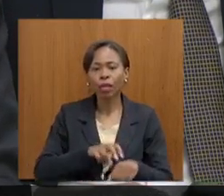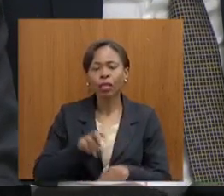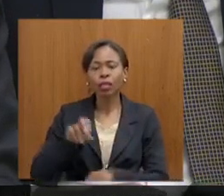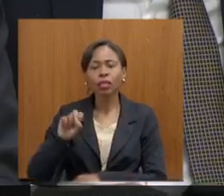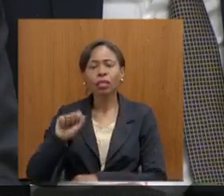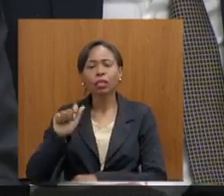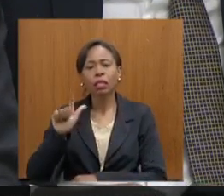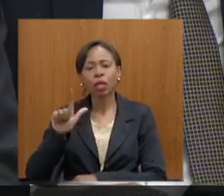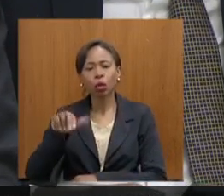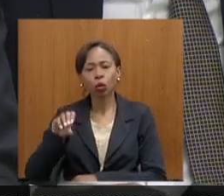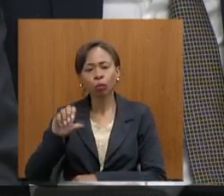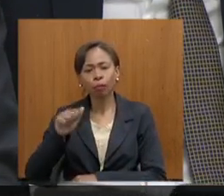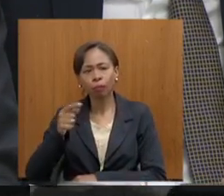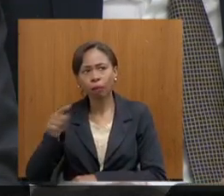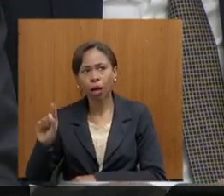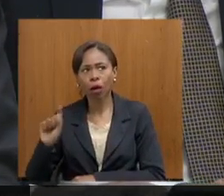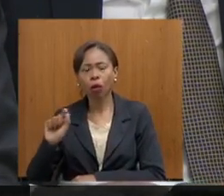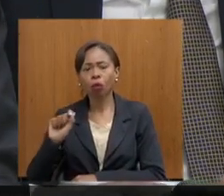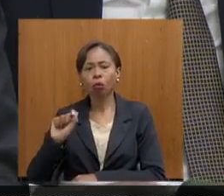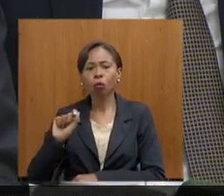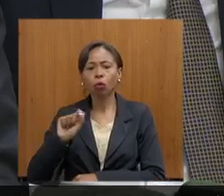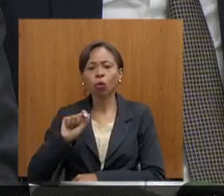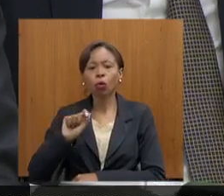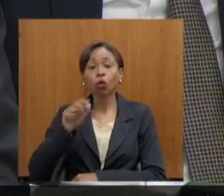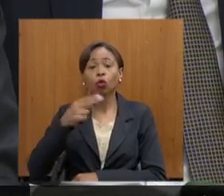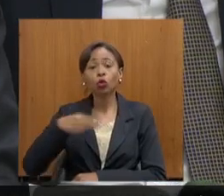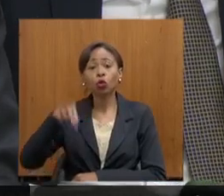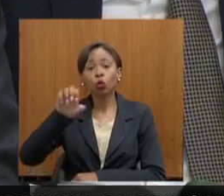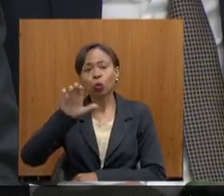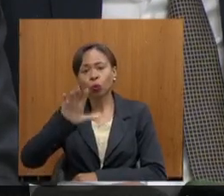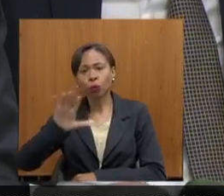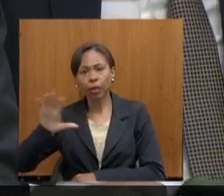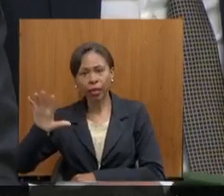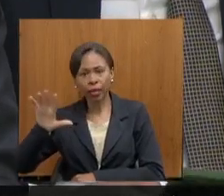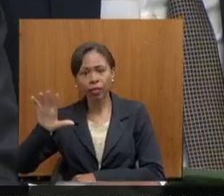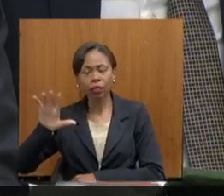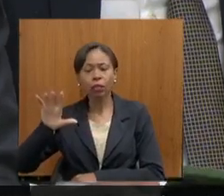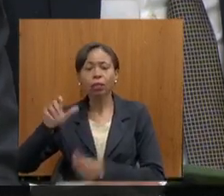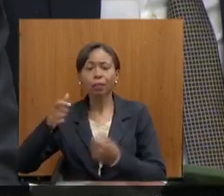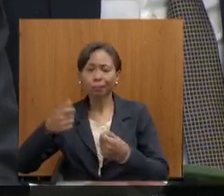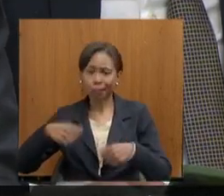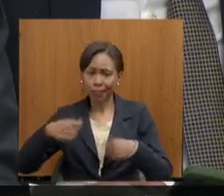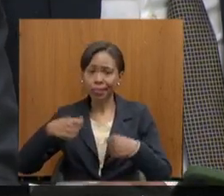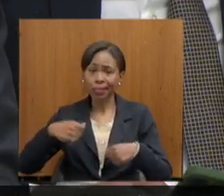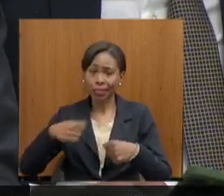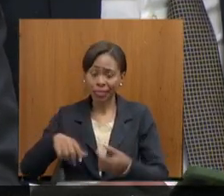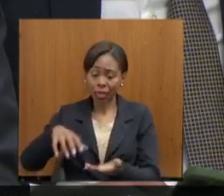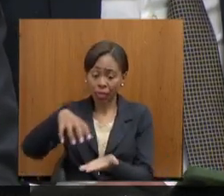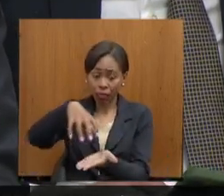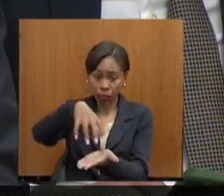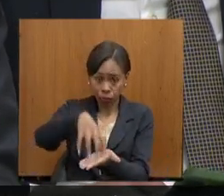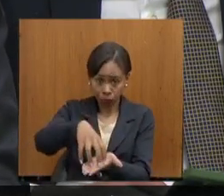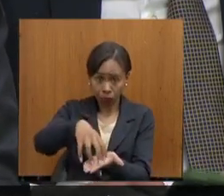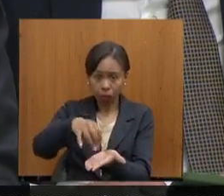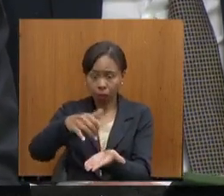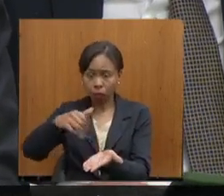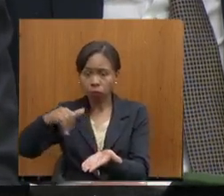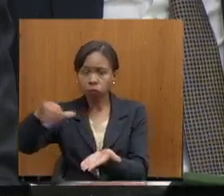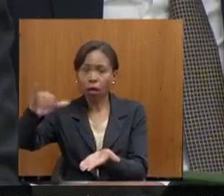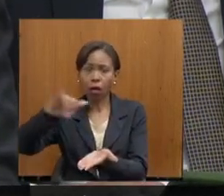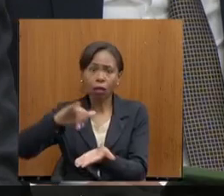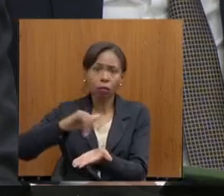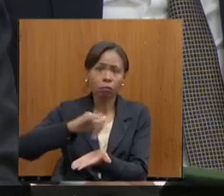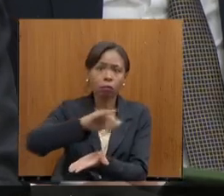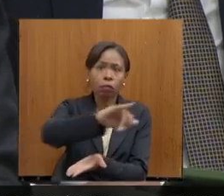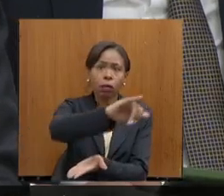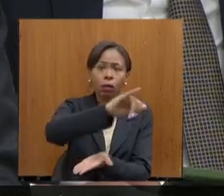Romão também na região do Noroeste que necessita que tá no criando muito então é